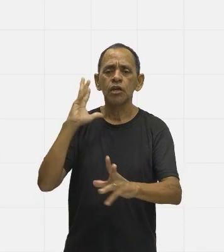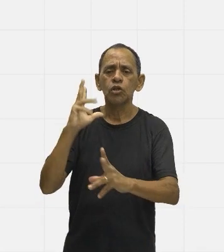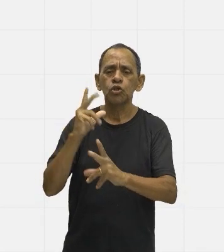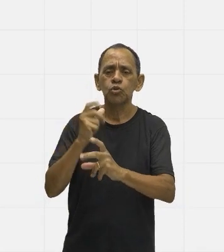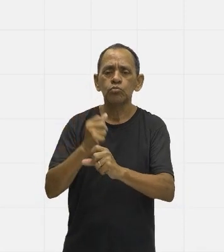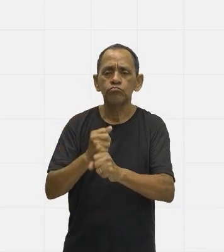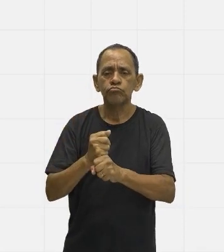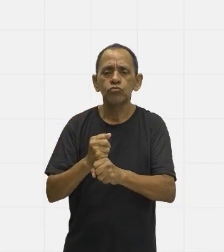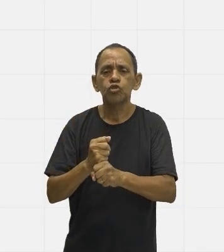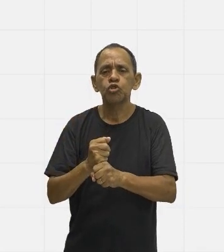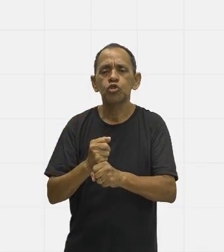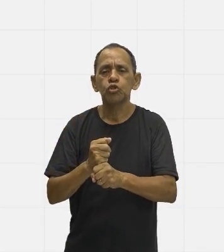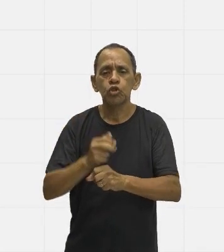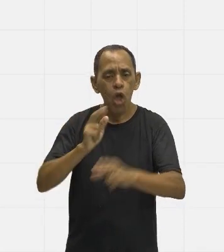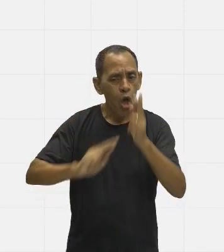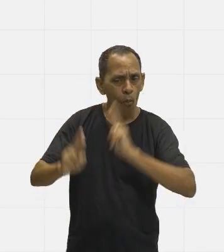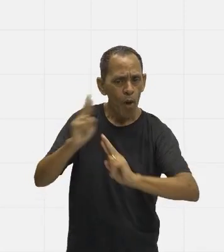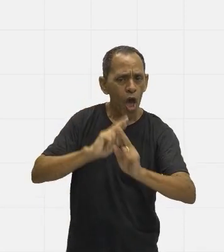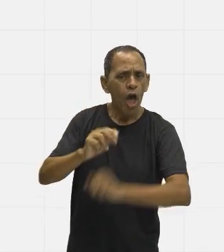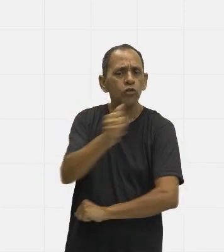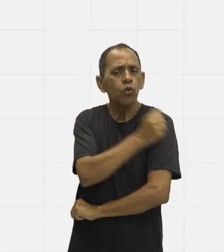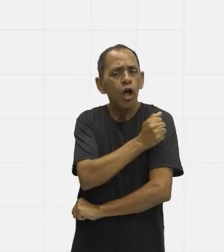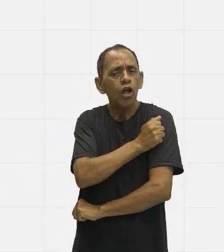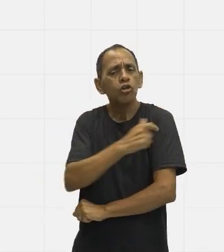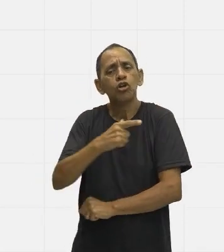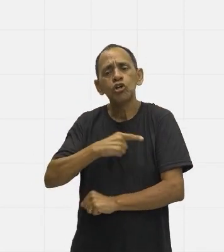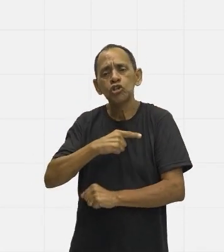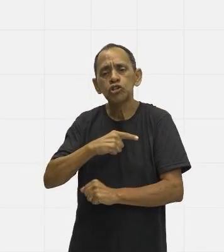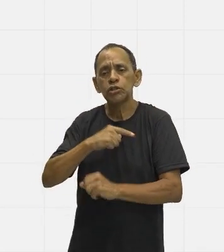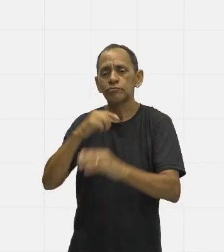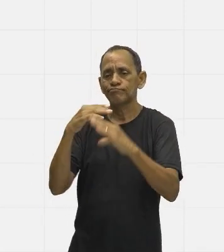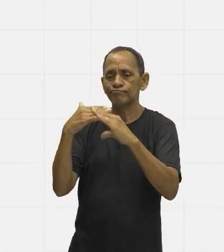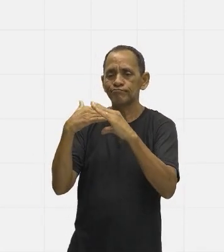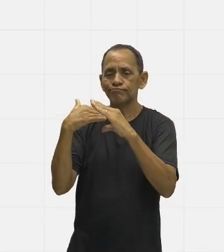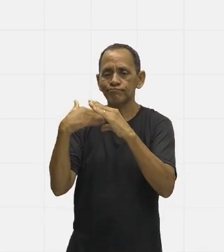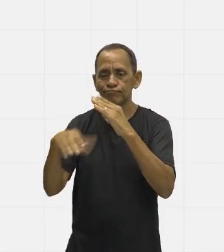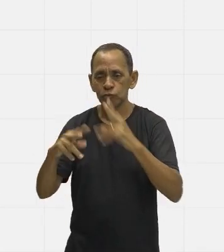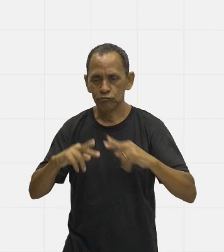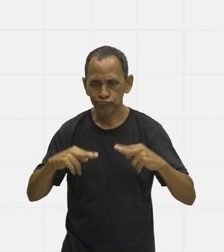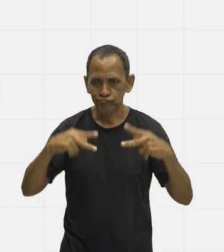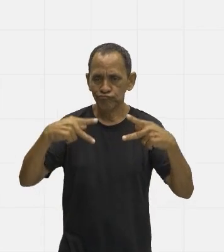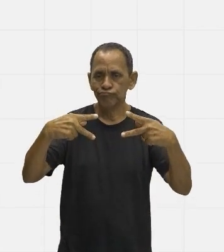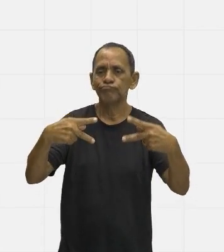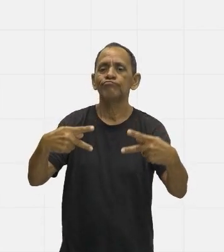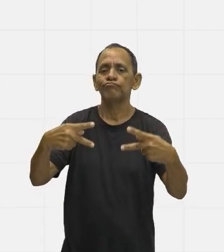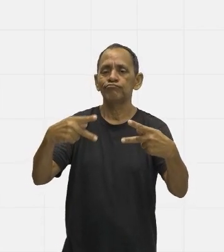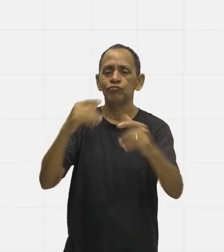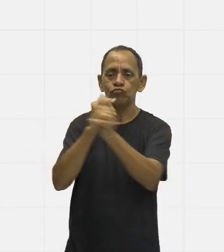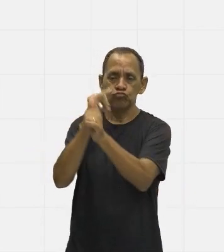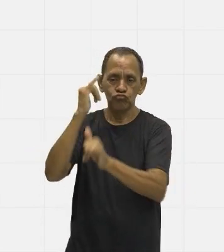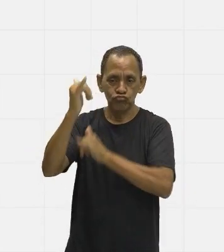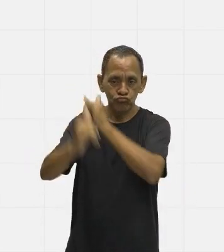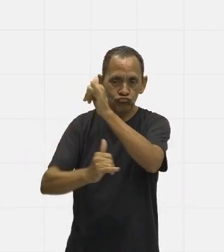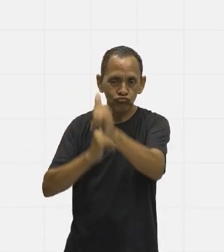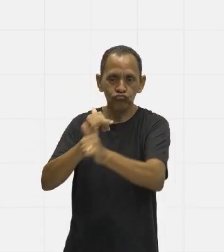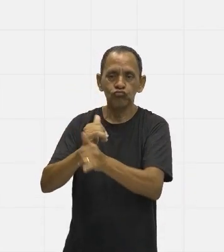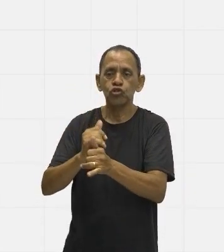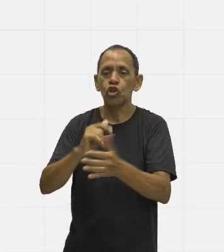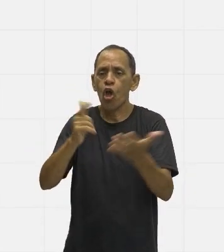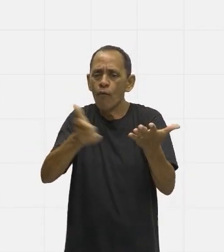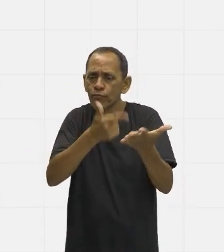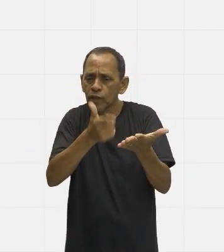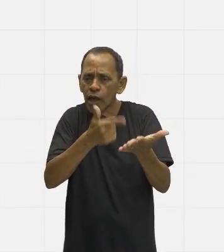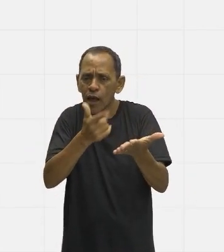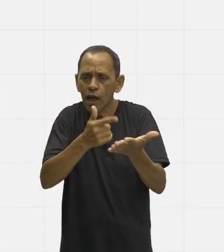do aluno deverão ser enviadas via link online, disponibilizado no caderno de orientações ao professor ou pelo